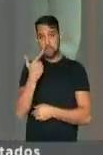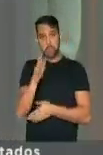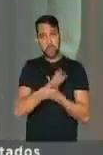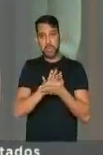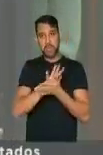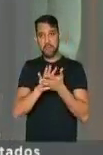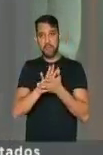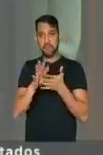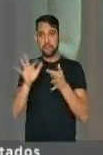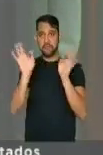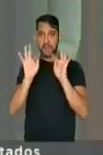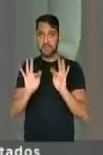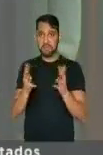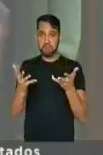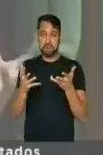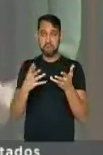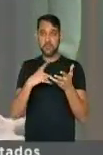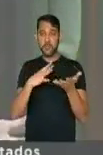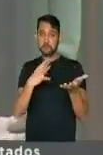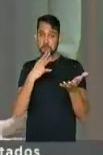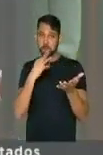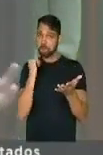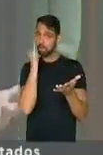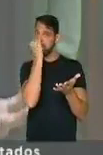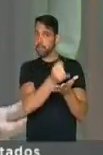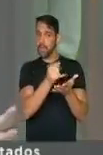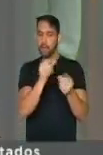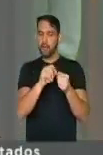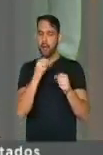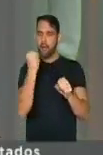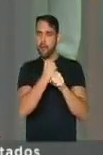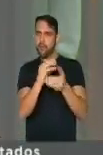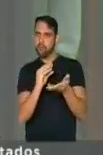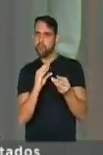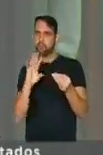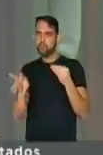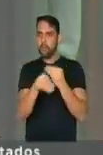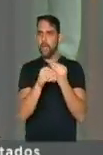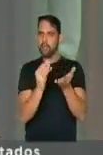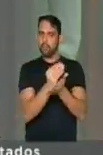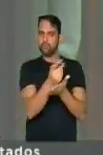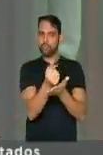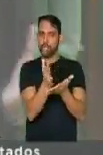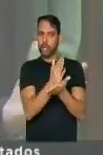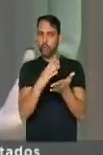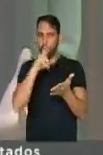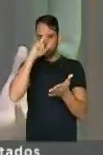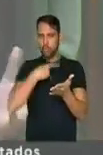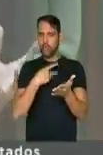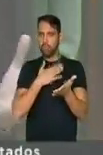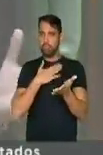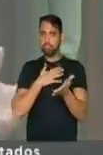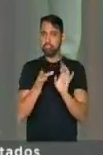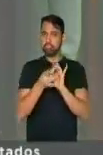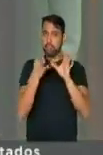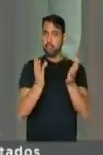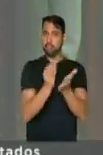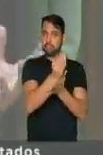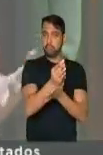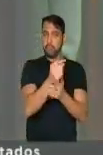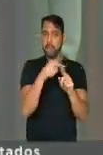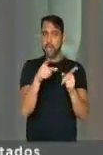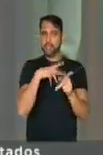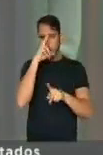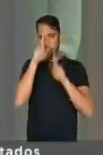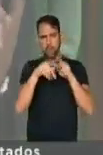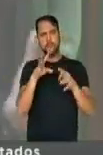a magnitude de reconhecer que a praça foi feita com a emenda da nossa autoria, mas o povo de Veracruz entusiasticamente